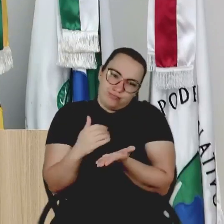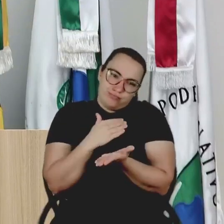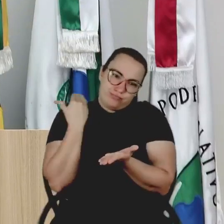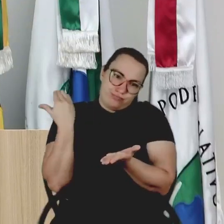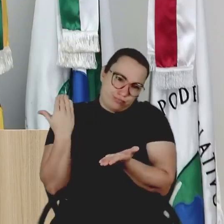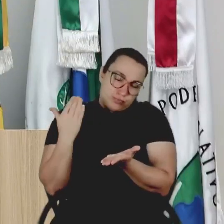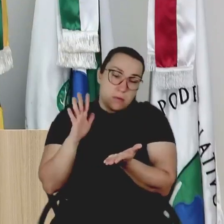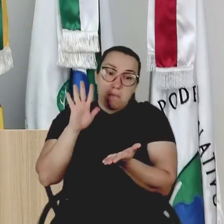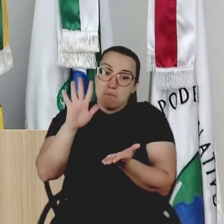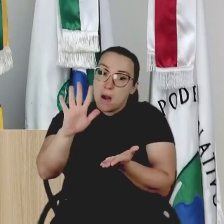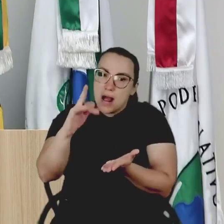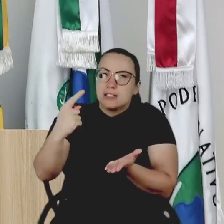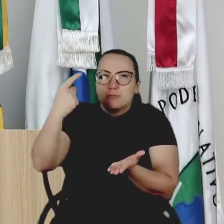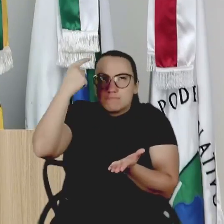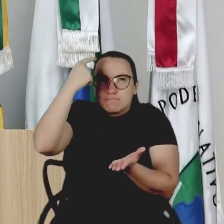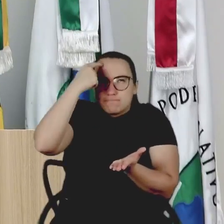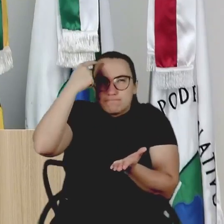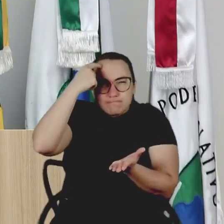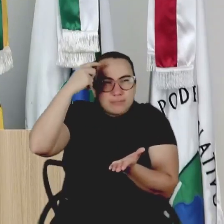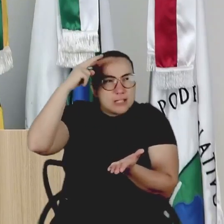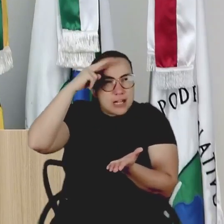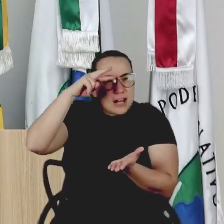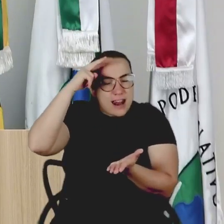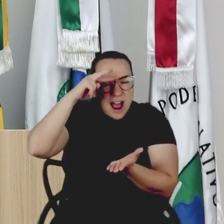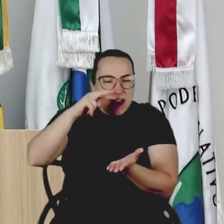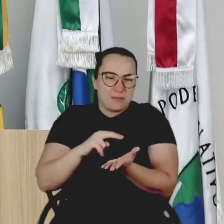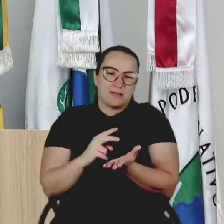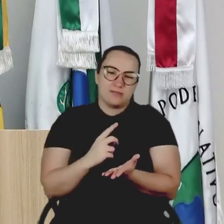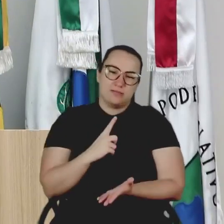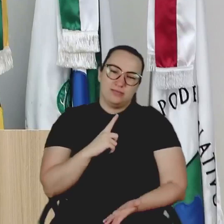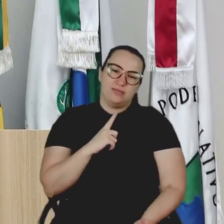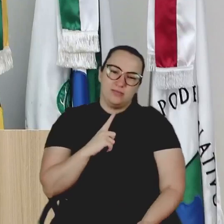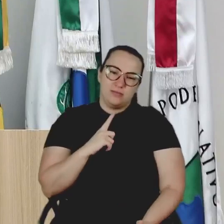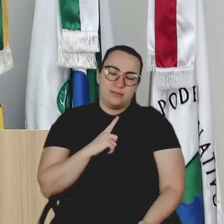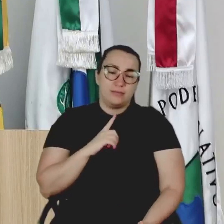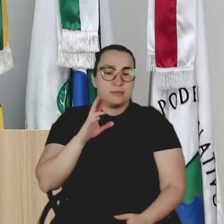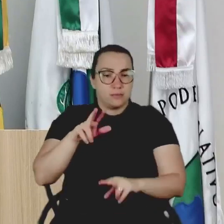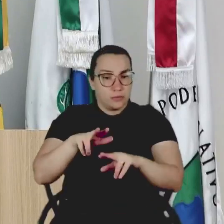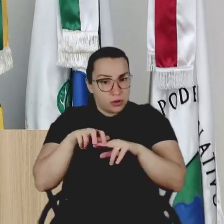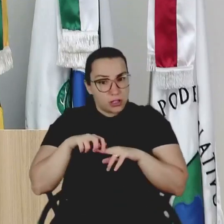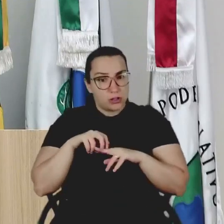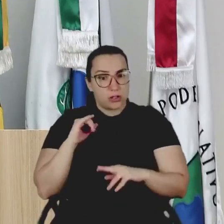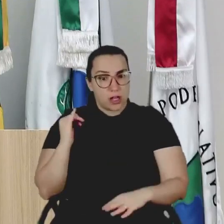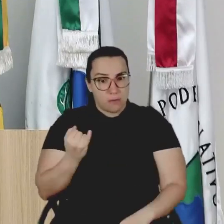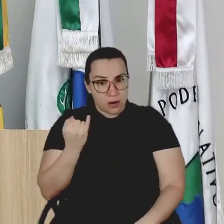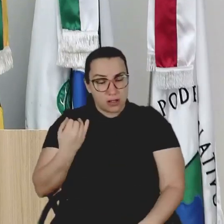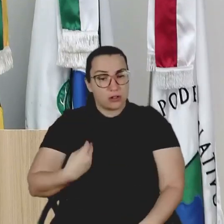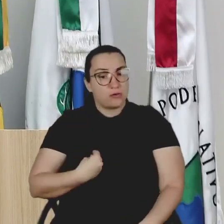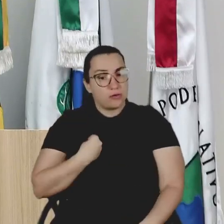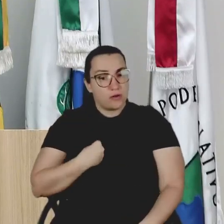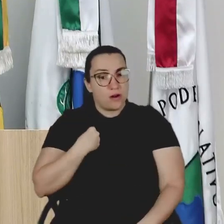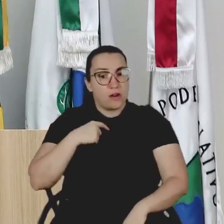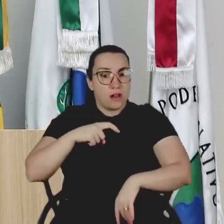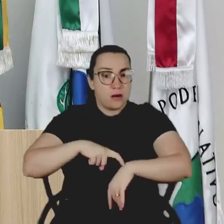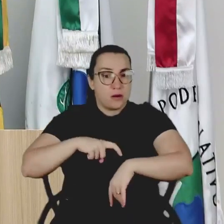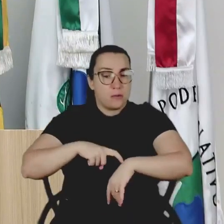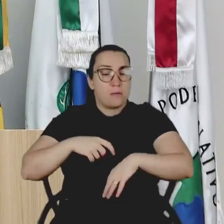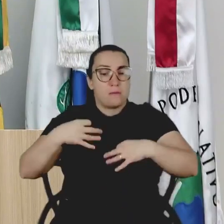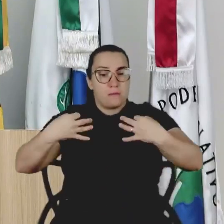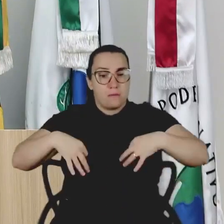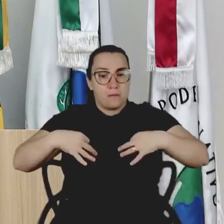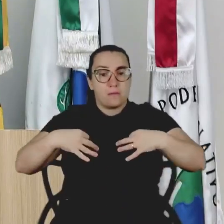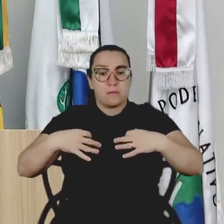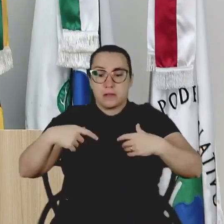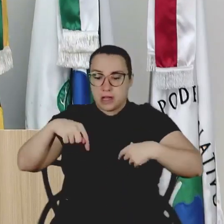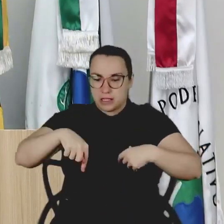física. Por isso que é muito importante a gente viver um momento presente. Porque